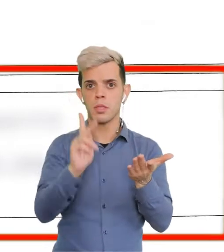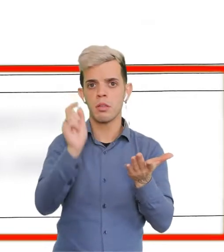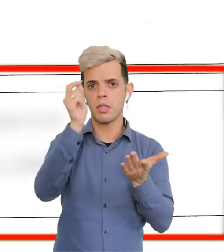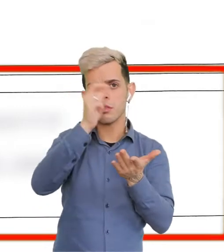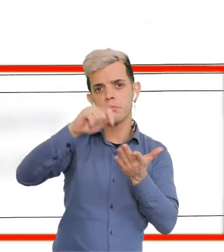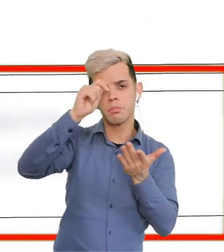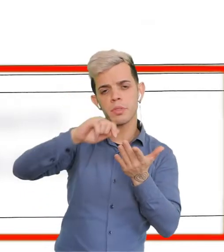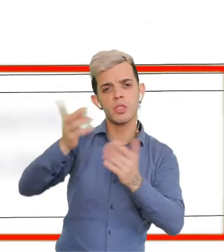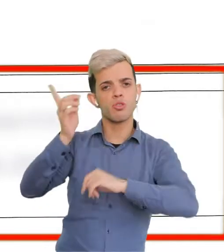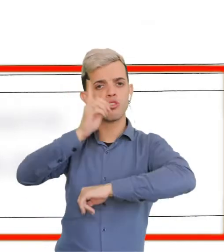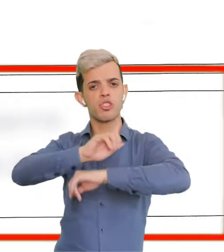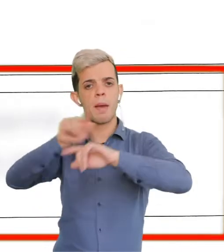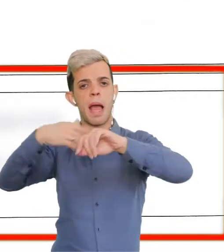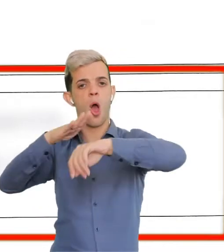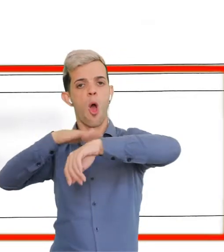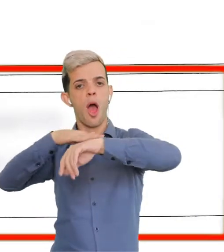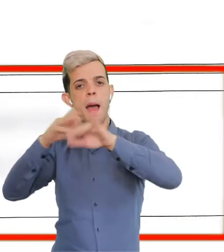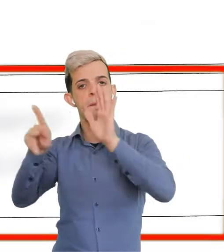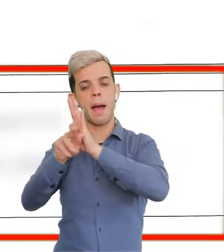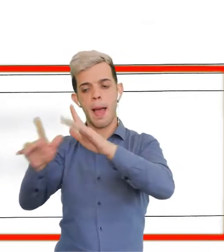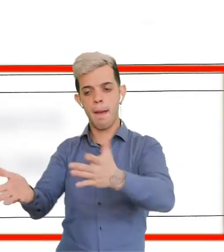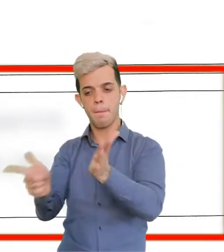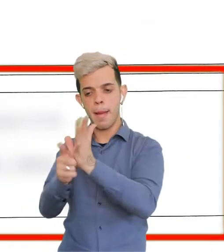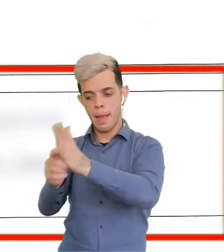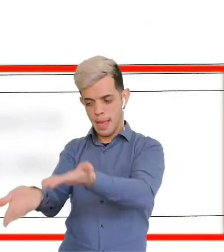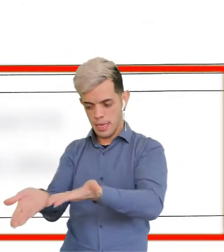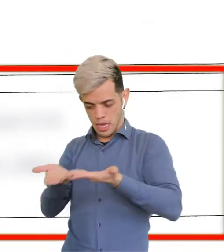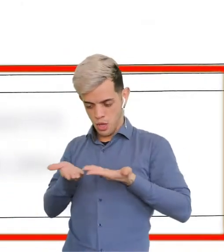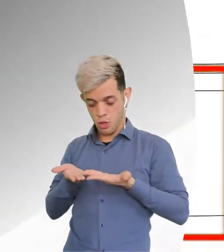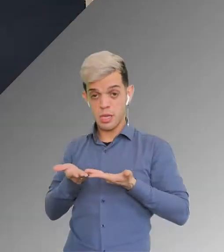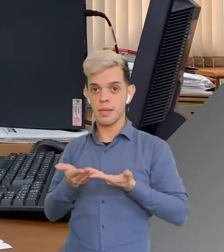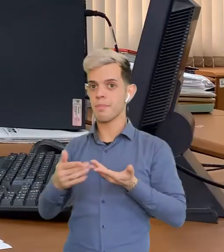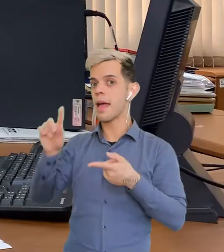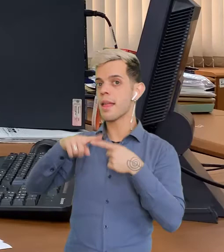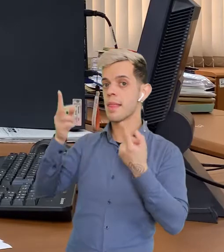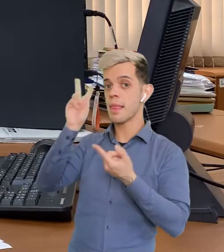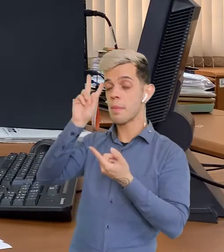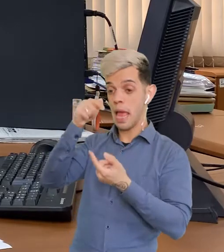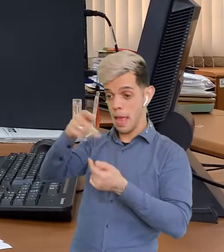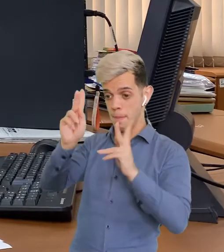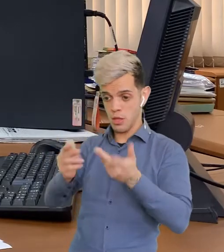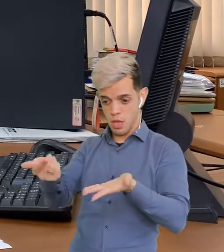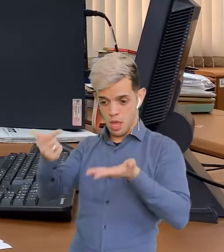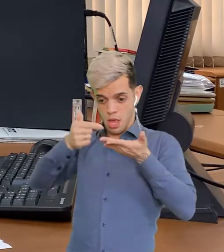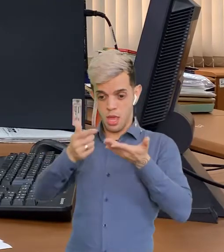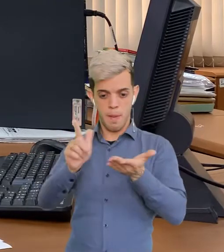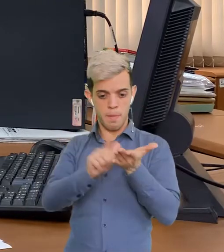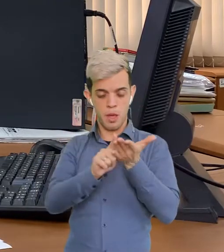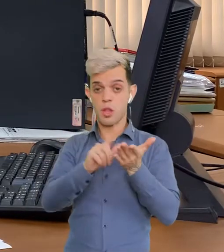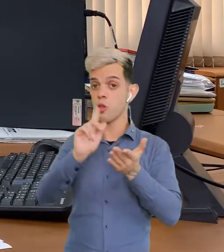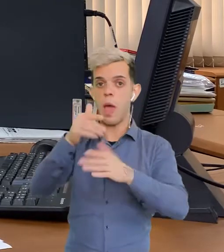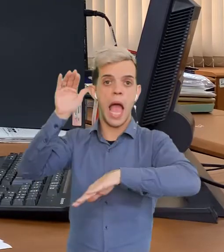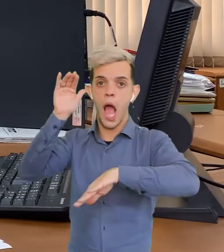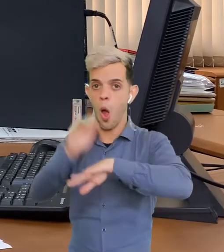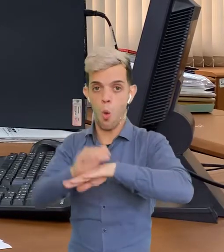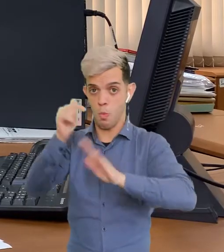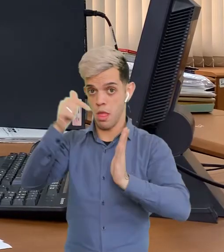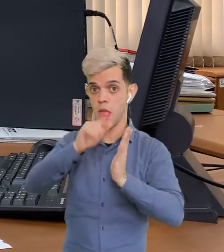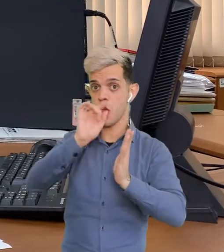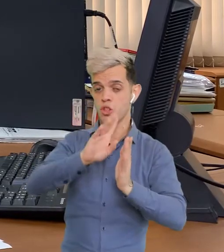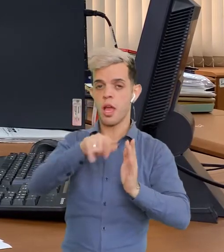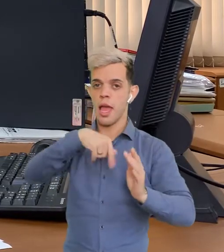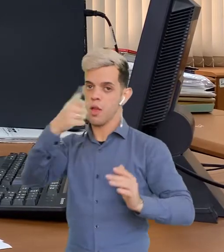de infração, com a data e a hora em que ela recebeu. Lembrando que quem recebe o auto de infração nem sempre é a pessoa